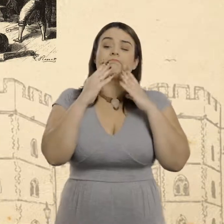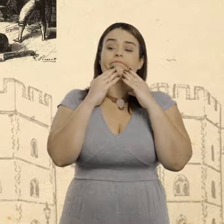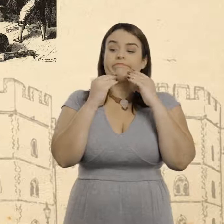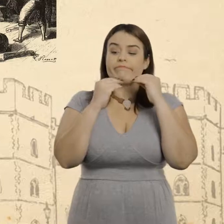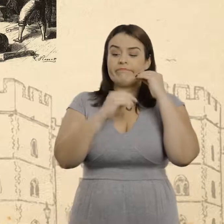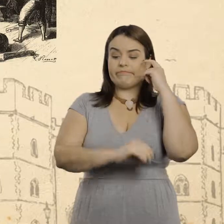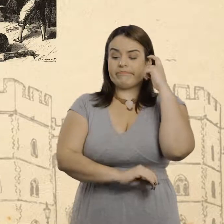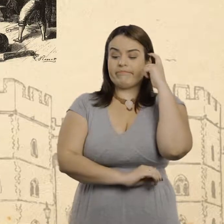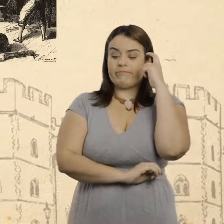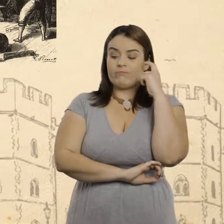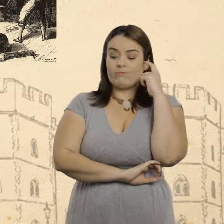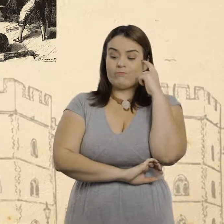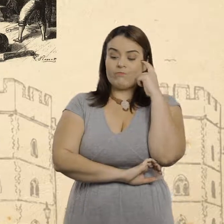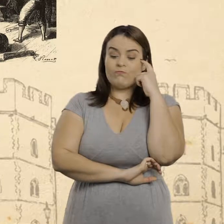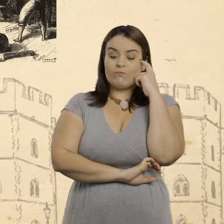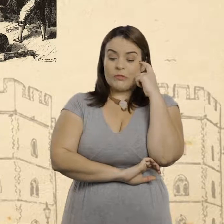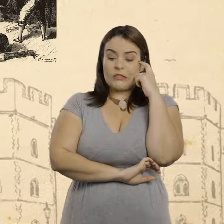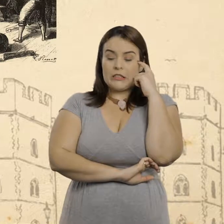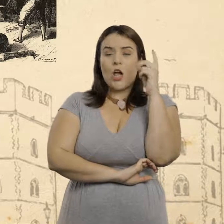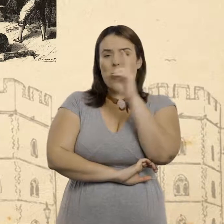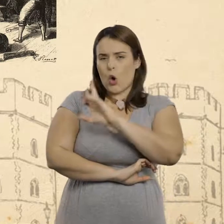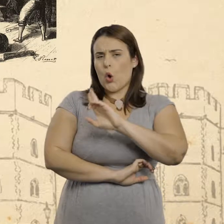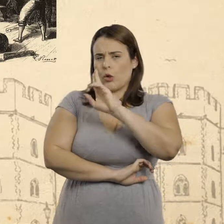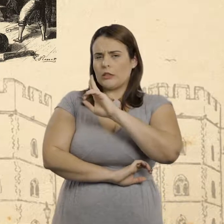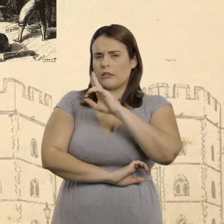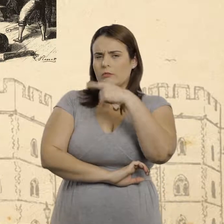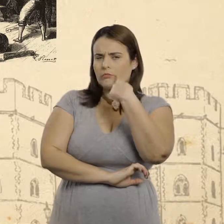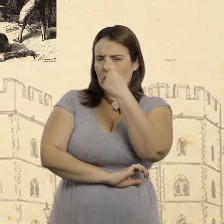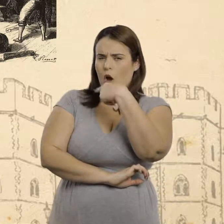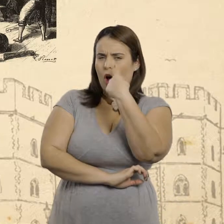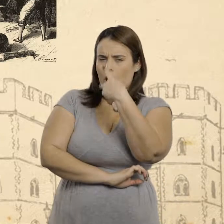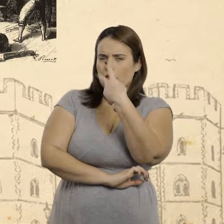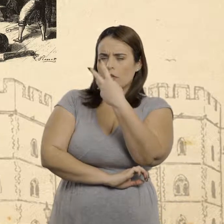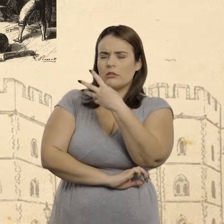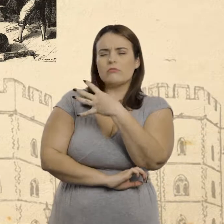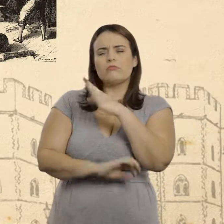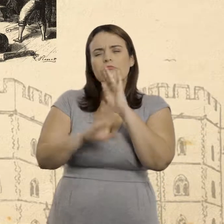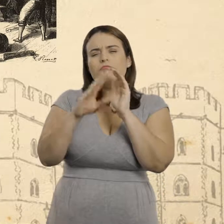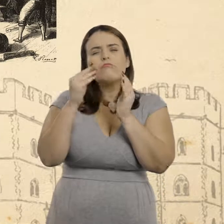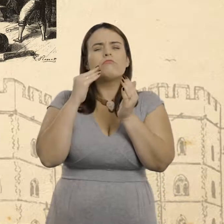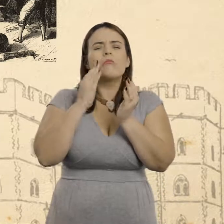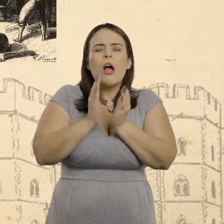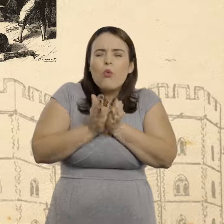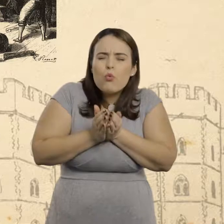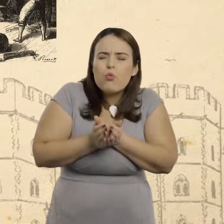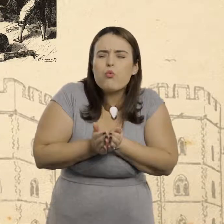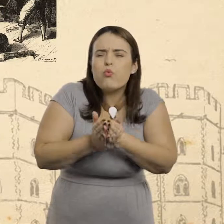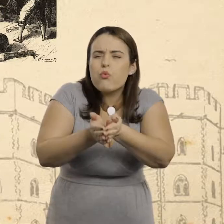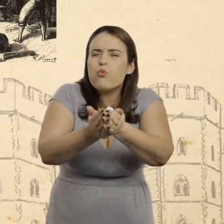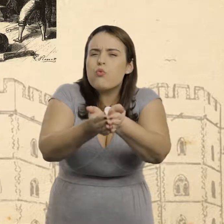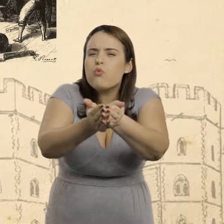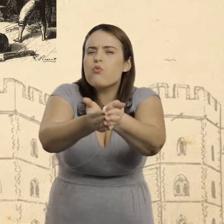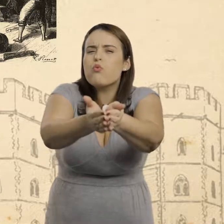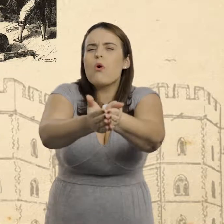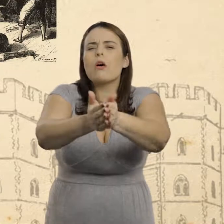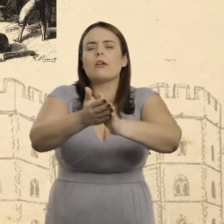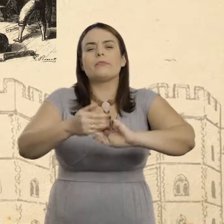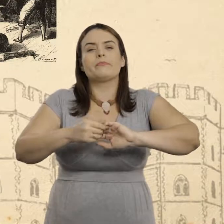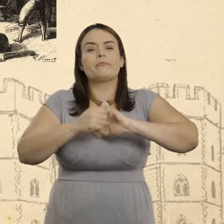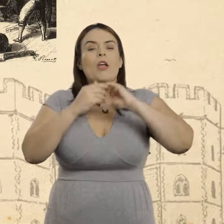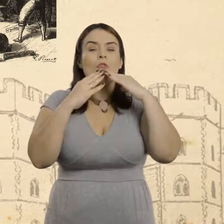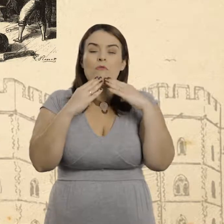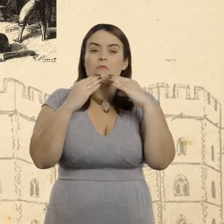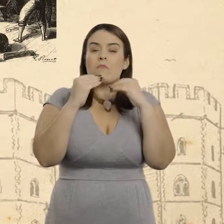mas não demonstrou. Ele pediu para gastarem o carvão nas próximas horas. Queria tentar fazer o navio navegar o